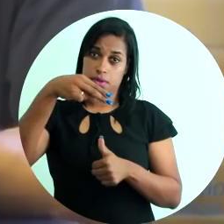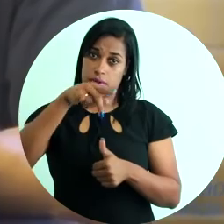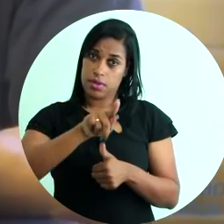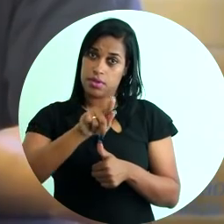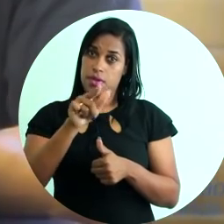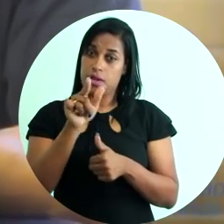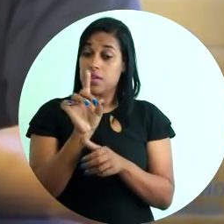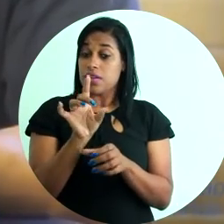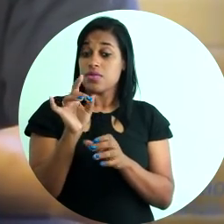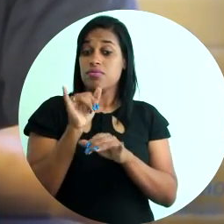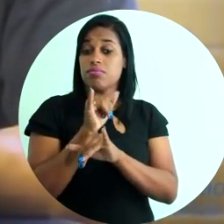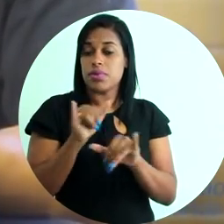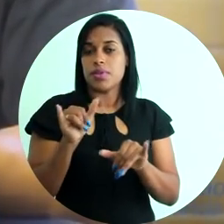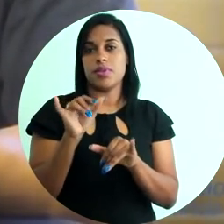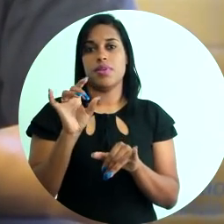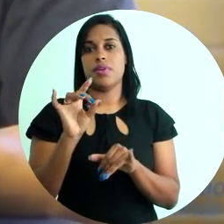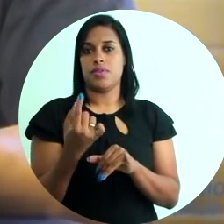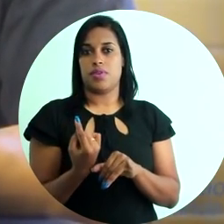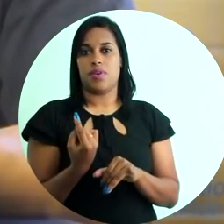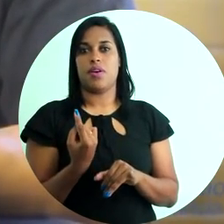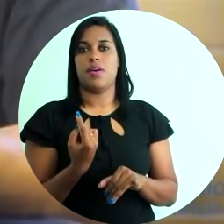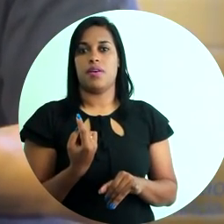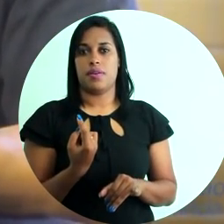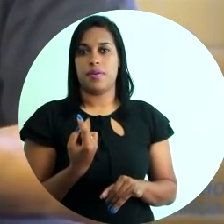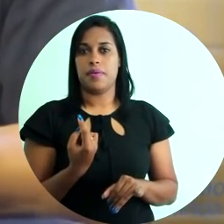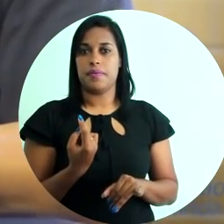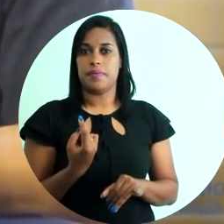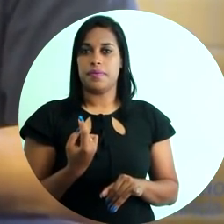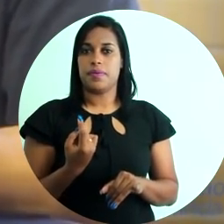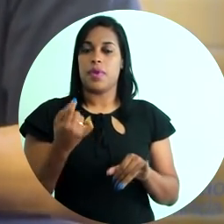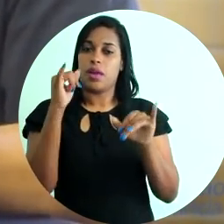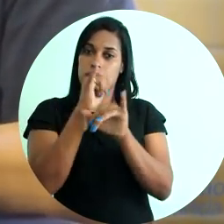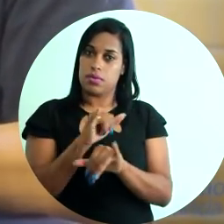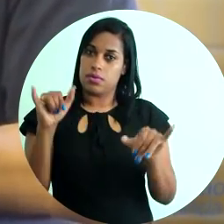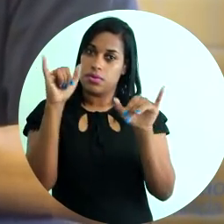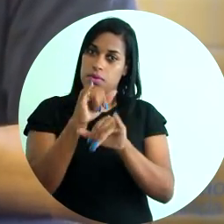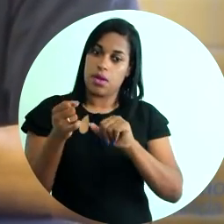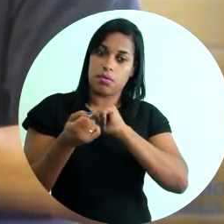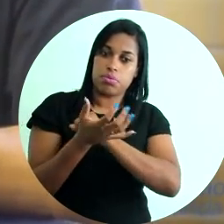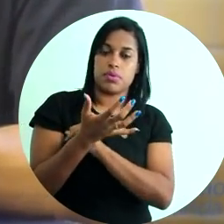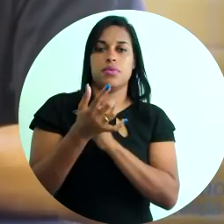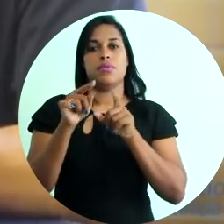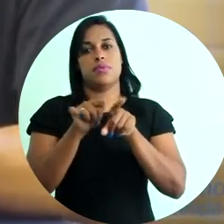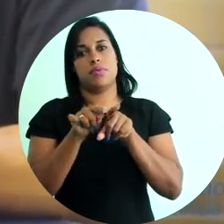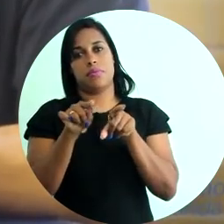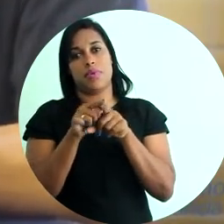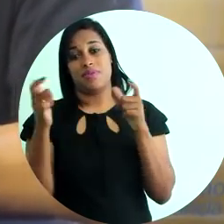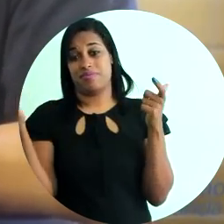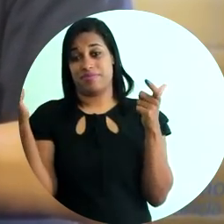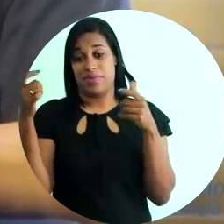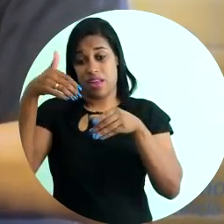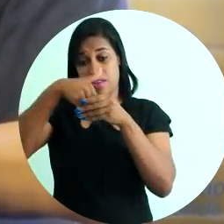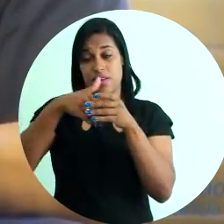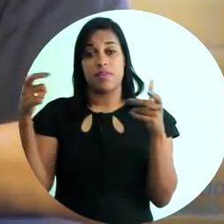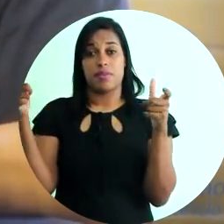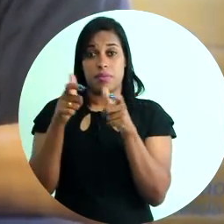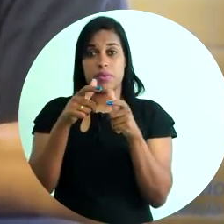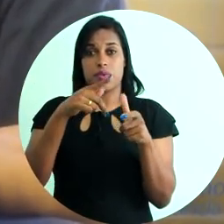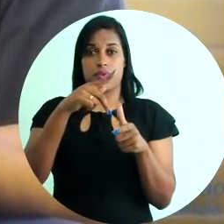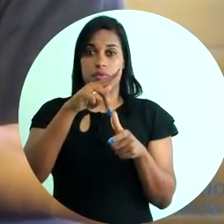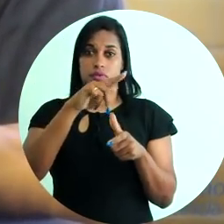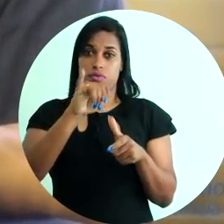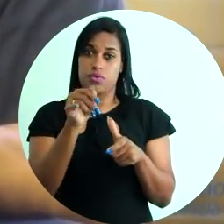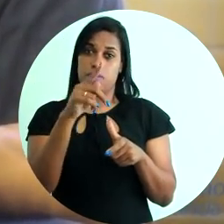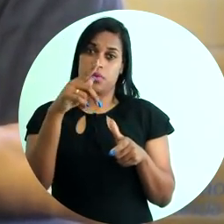não são indicados, pelo menos em relação à transmissão de informações, eles não geram arquivos tão pequenos como o